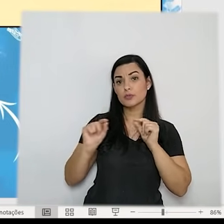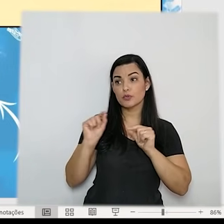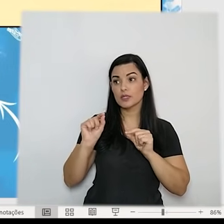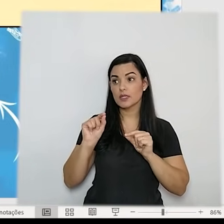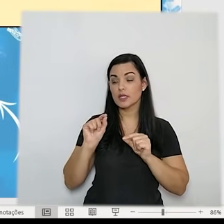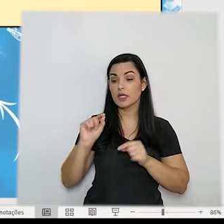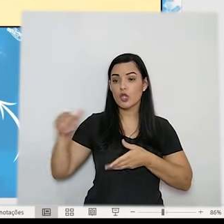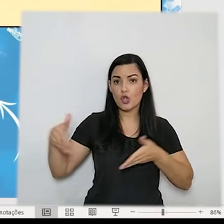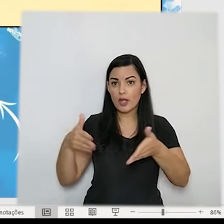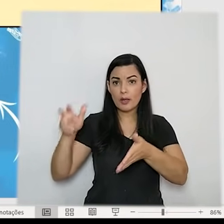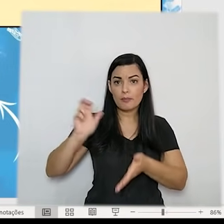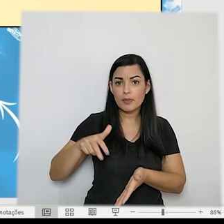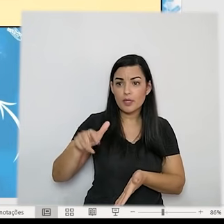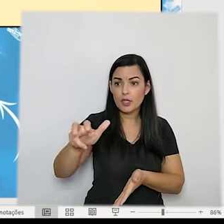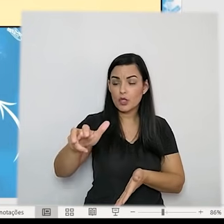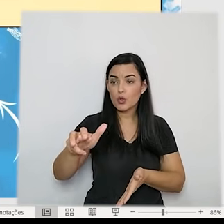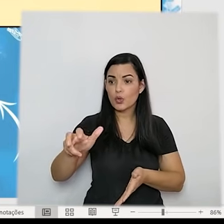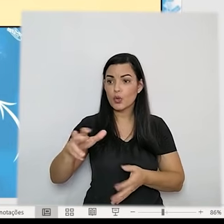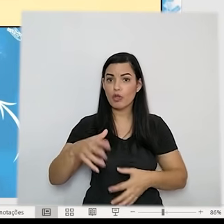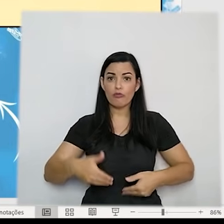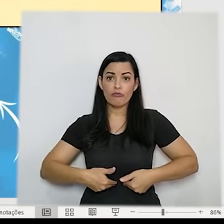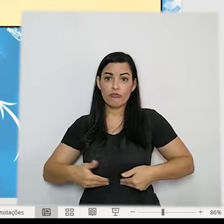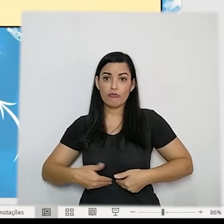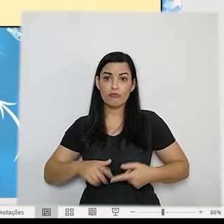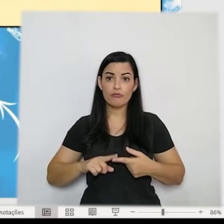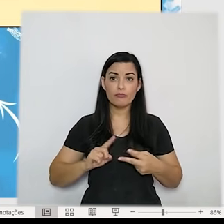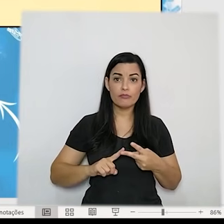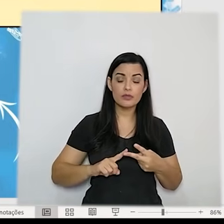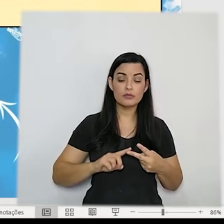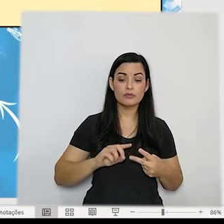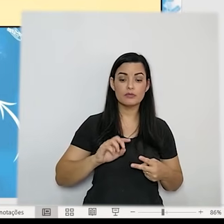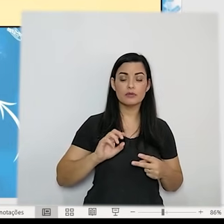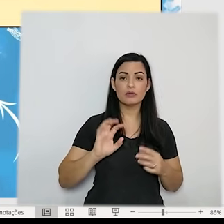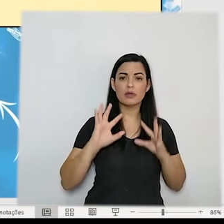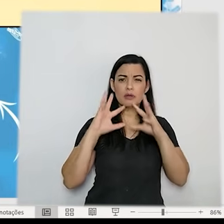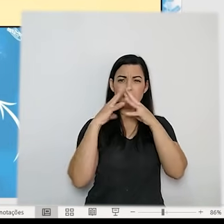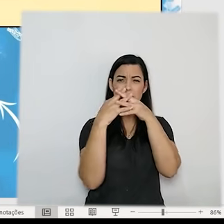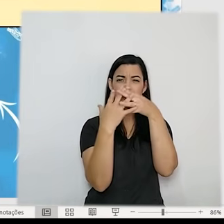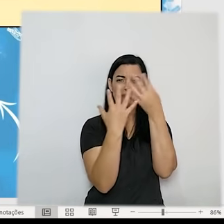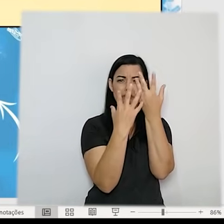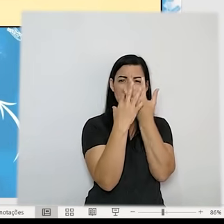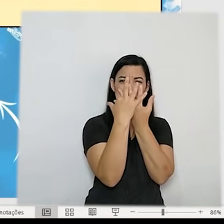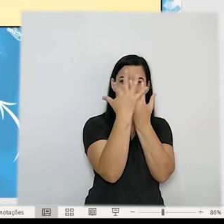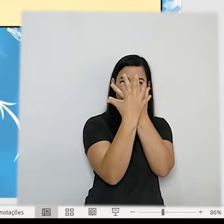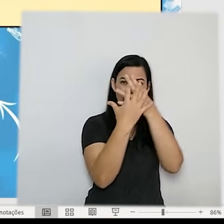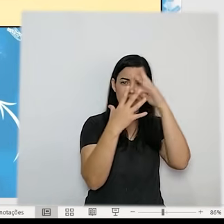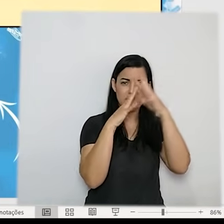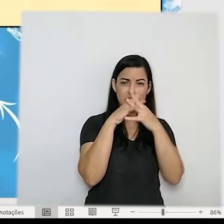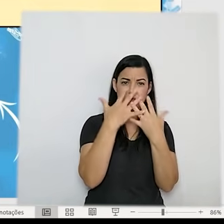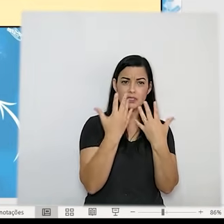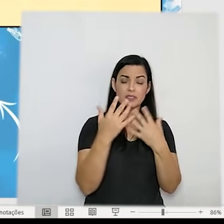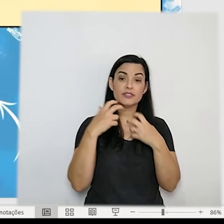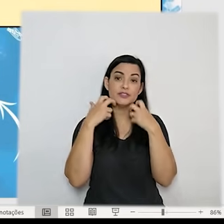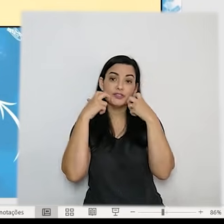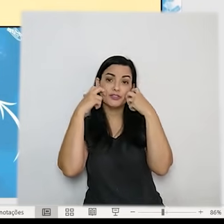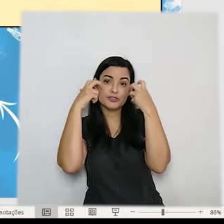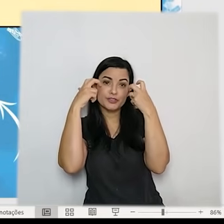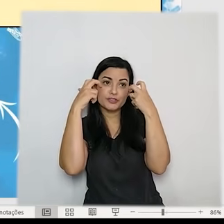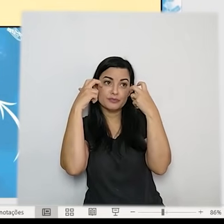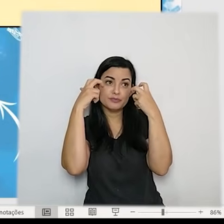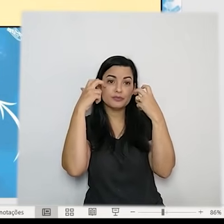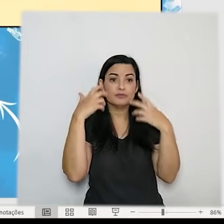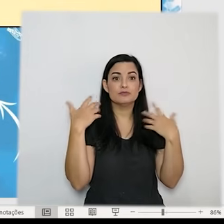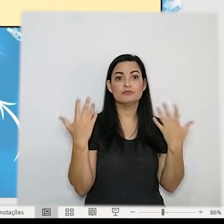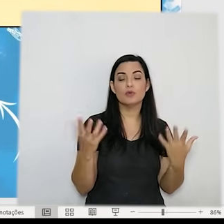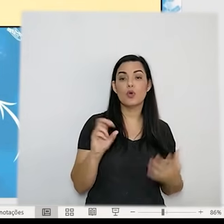caminho, emaranhado no meio do caminho, tímido, tímida, linda ou enamorado?